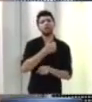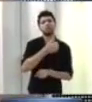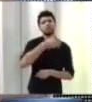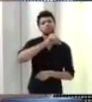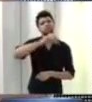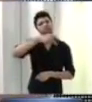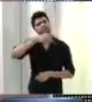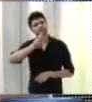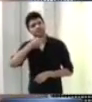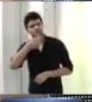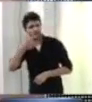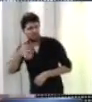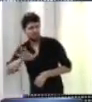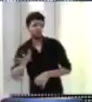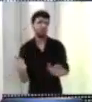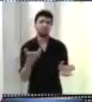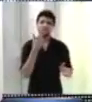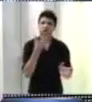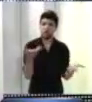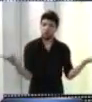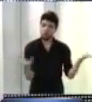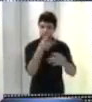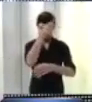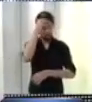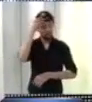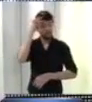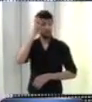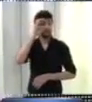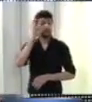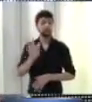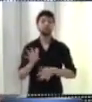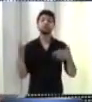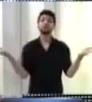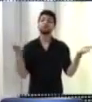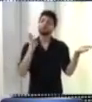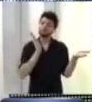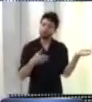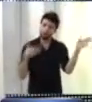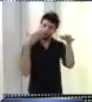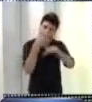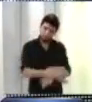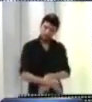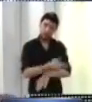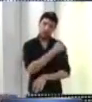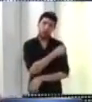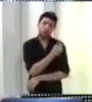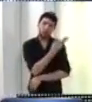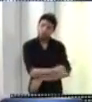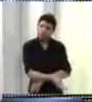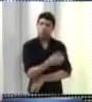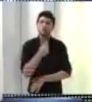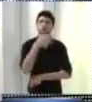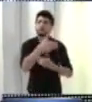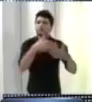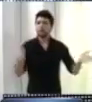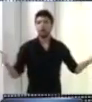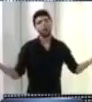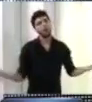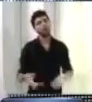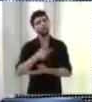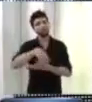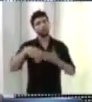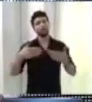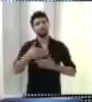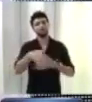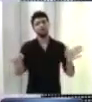76. Lá onde o senhor despacha hoje como prefeito, Firmino, eu fui estudante naquela sala, onde é o gabinete do prefeito.